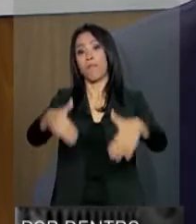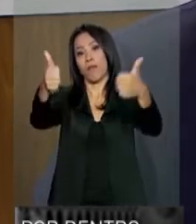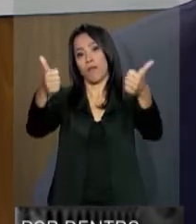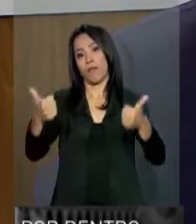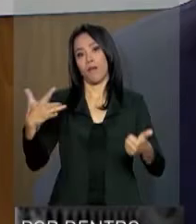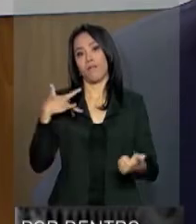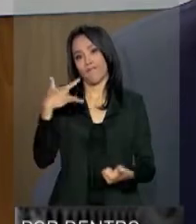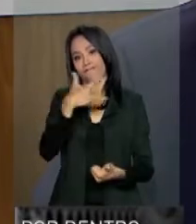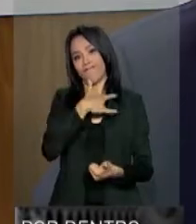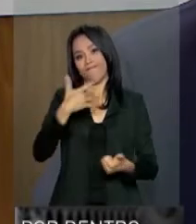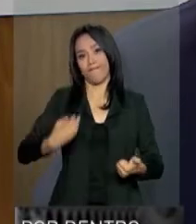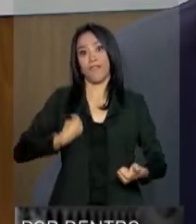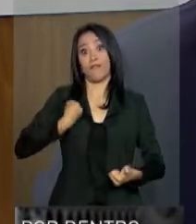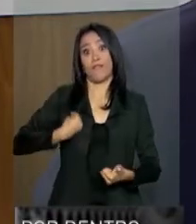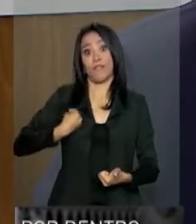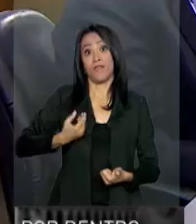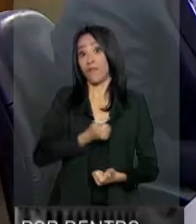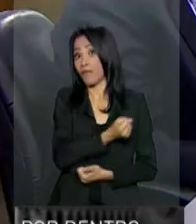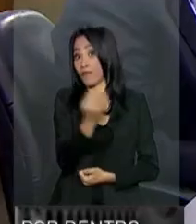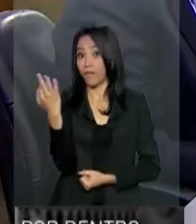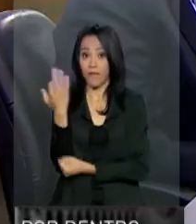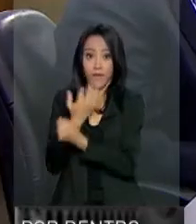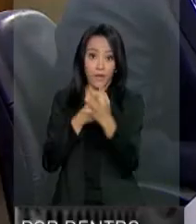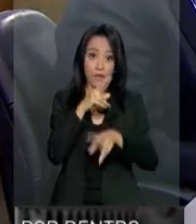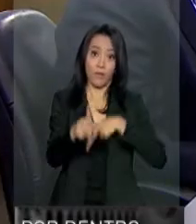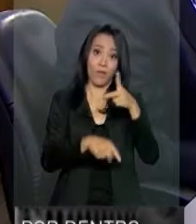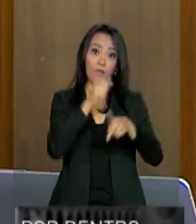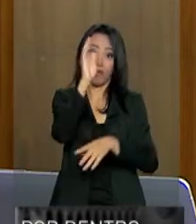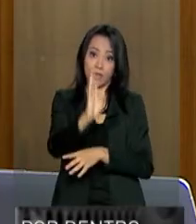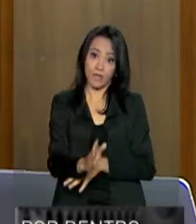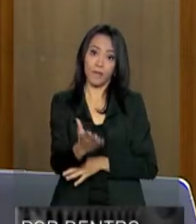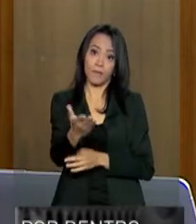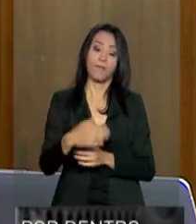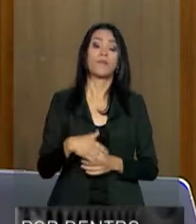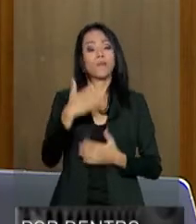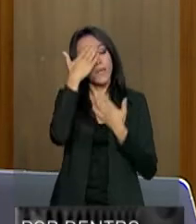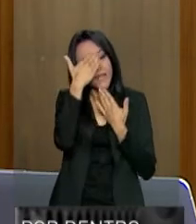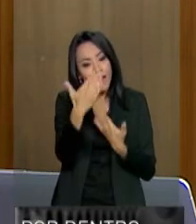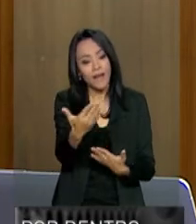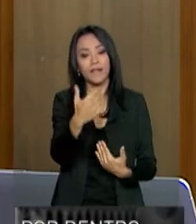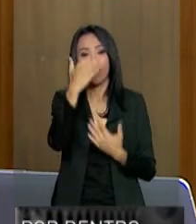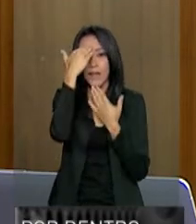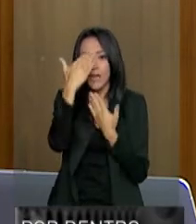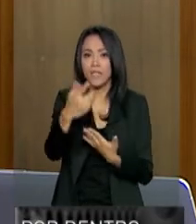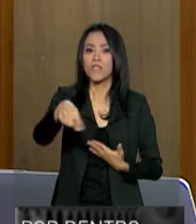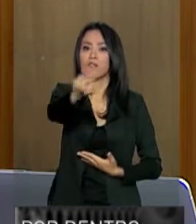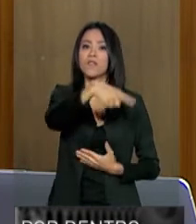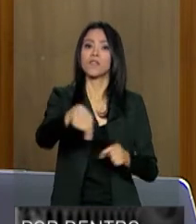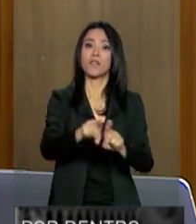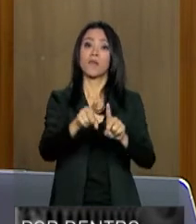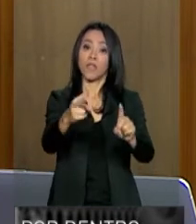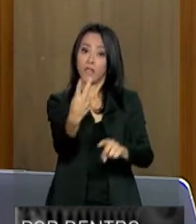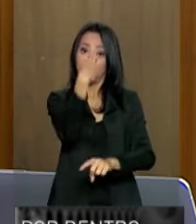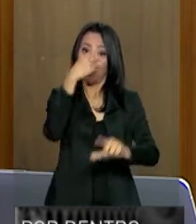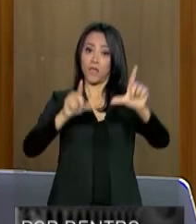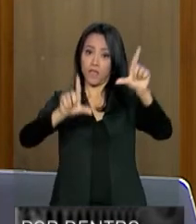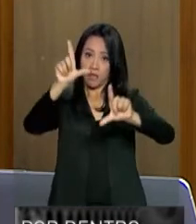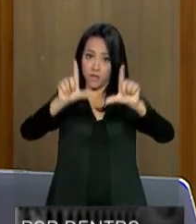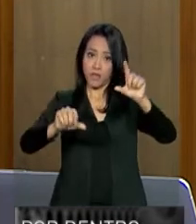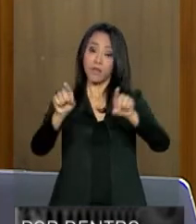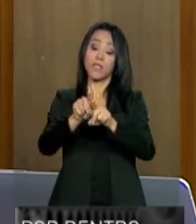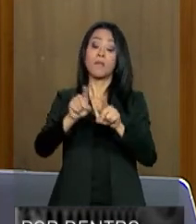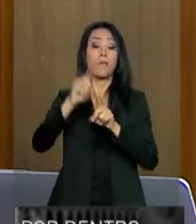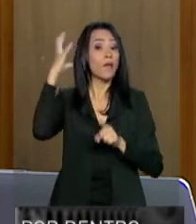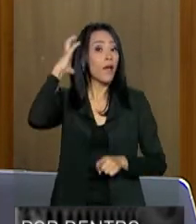expressiva para muitos brasileiros pegada ministro eu agradeço também a todos que nos acompanharam pela tv nbr pela rede nacional de